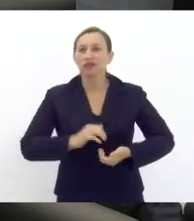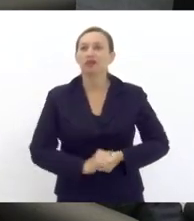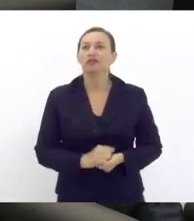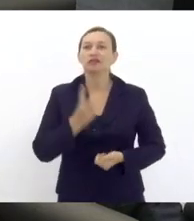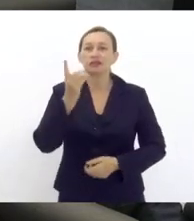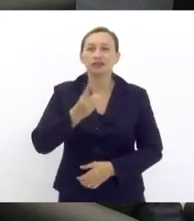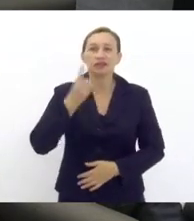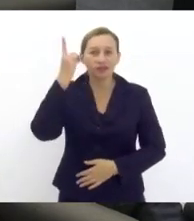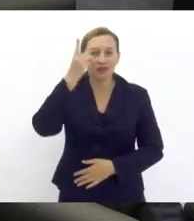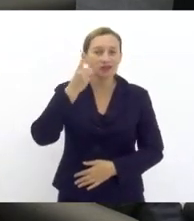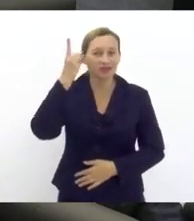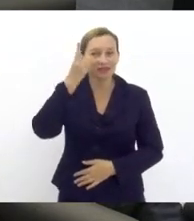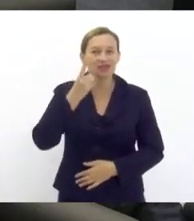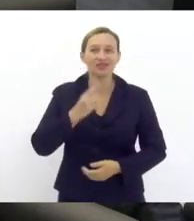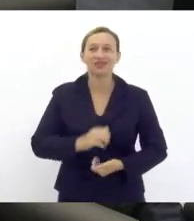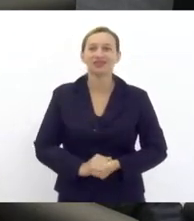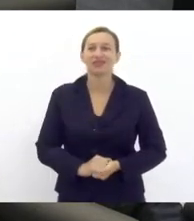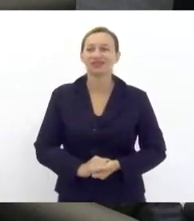Deputado.